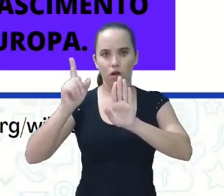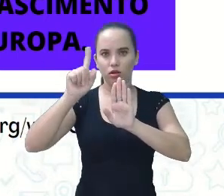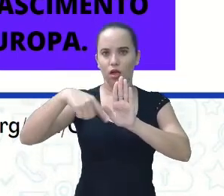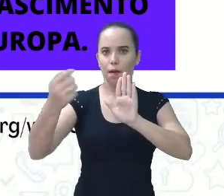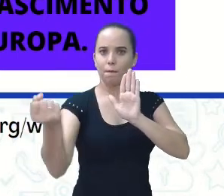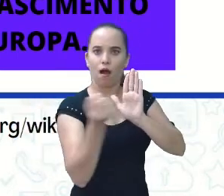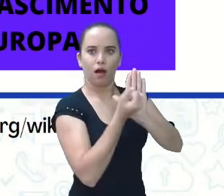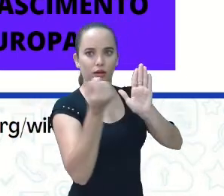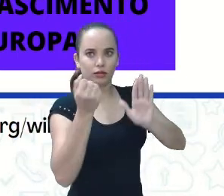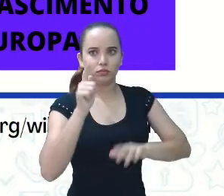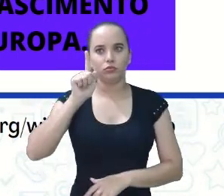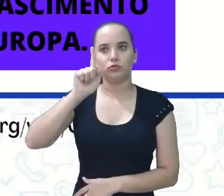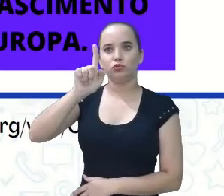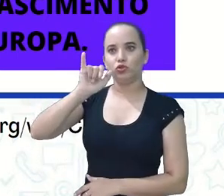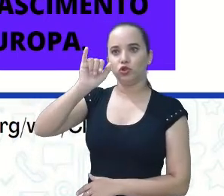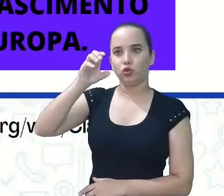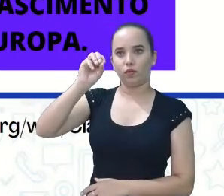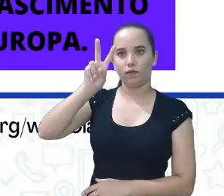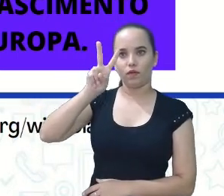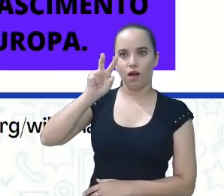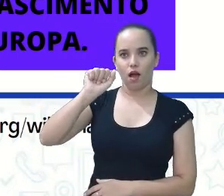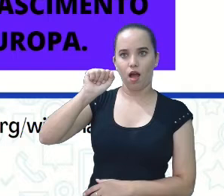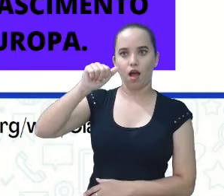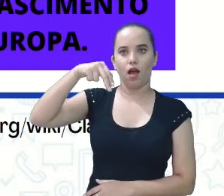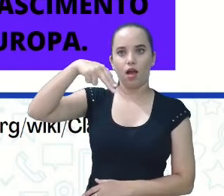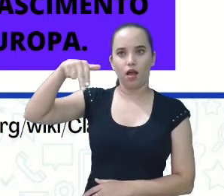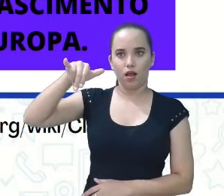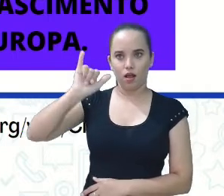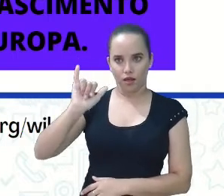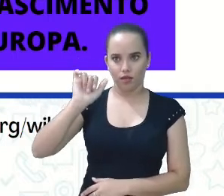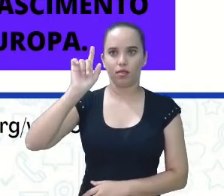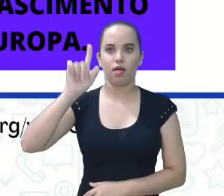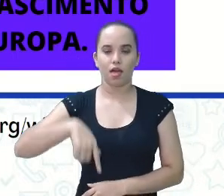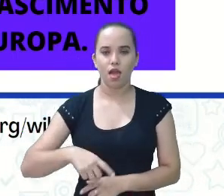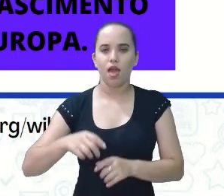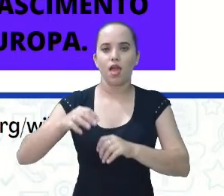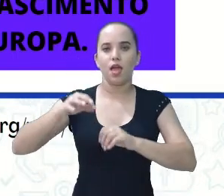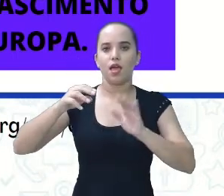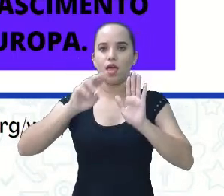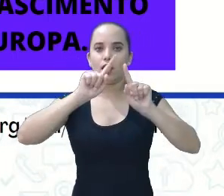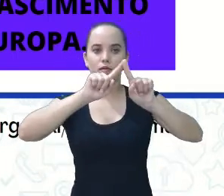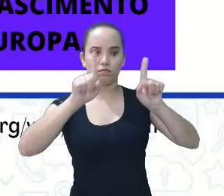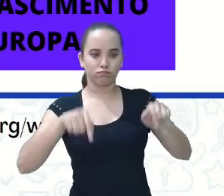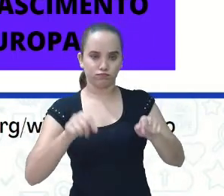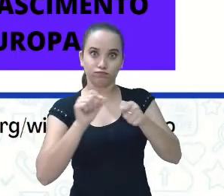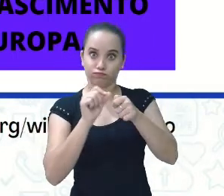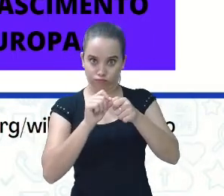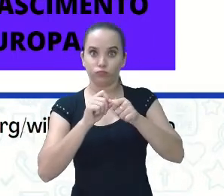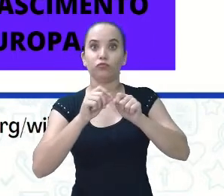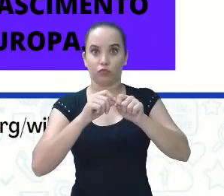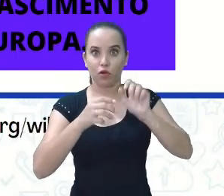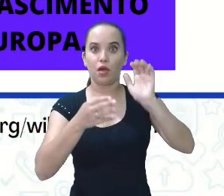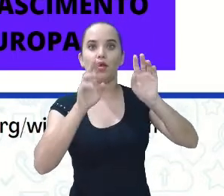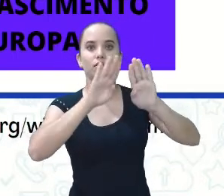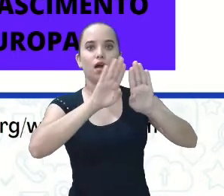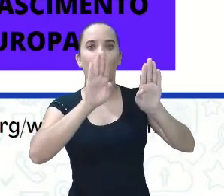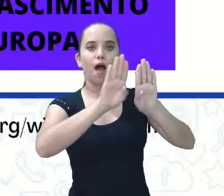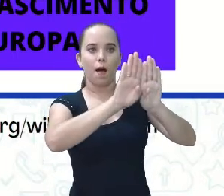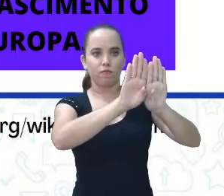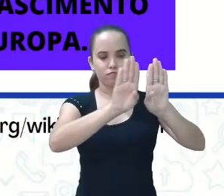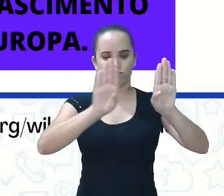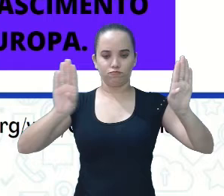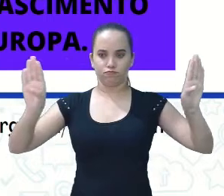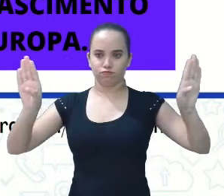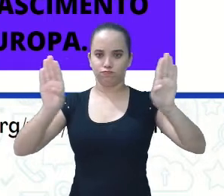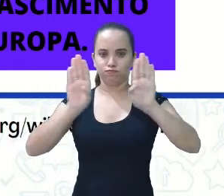Giovanni Niccolò Servandoni projetou a fachada da igreja de Saint-Sulpice em Paris,